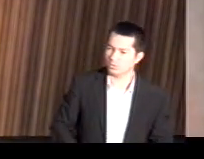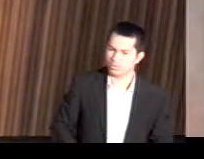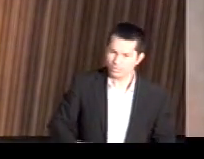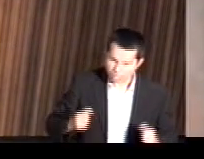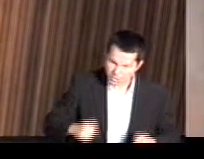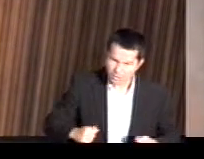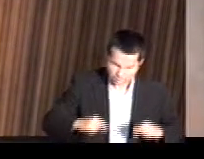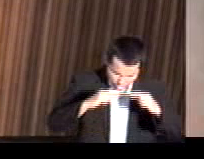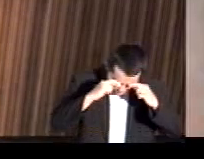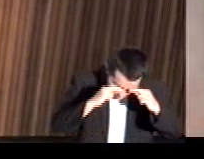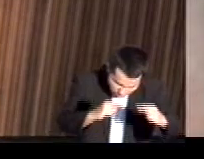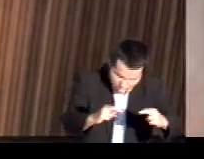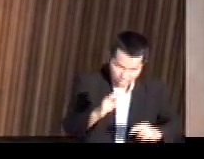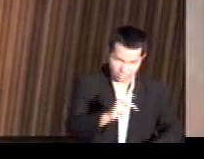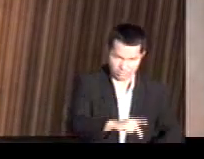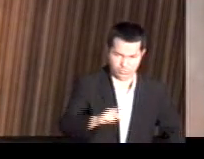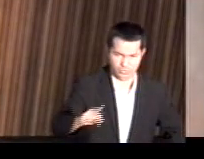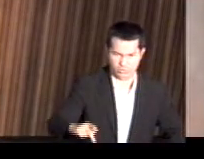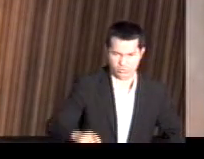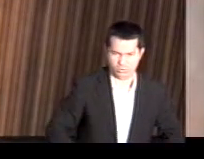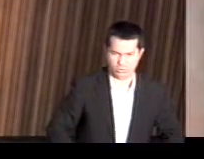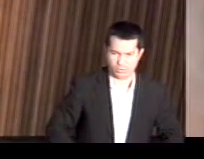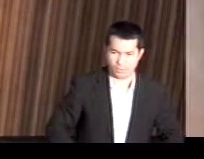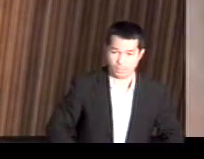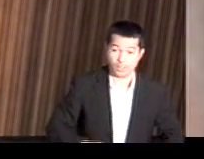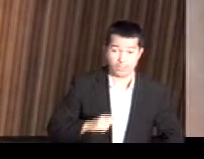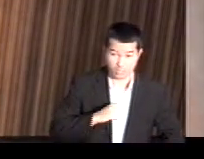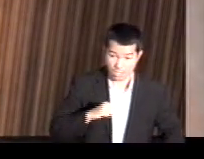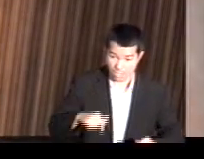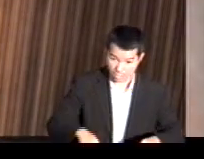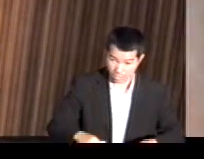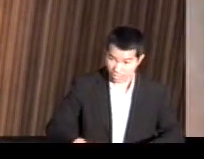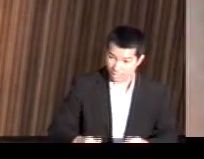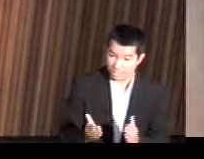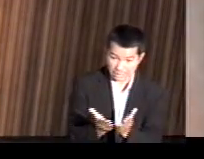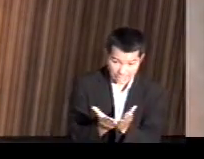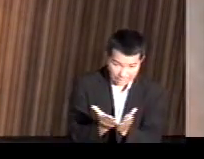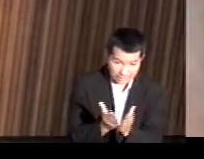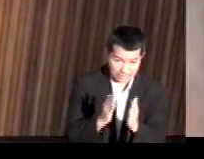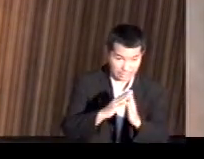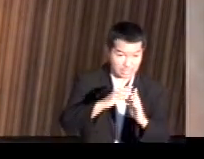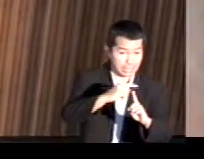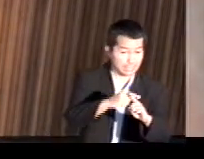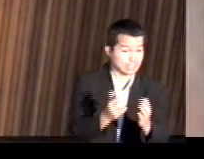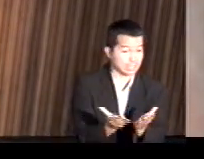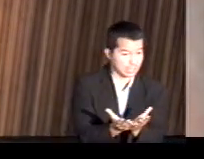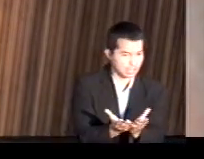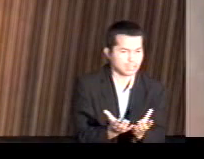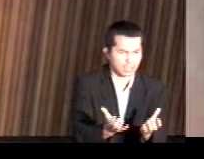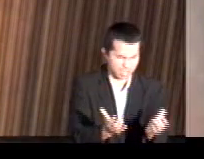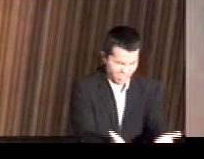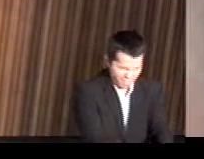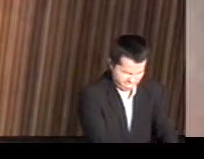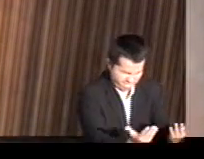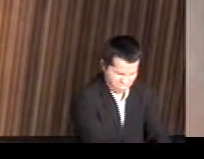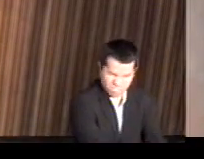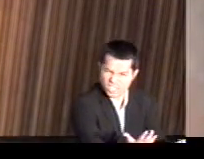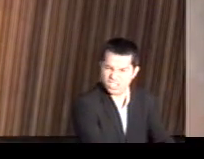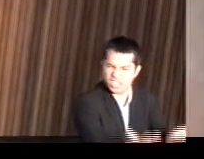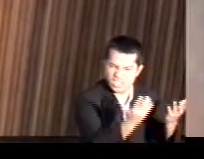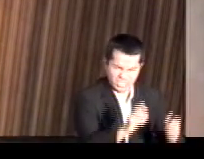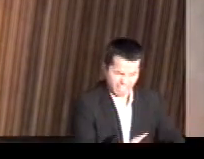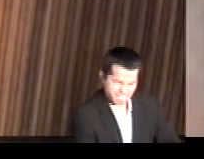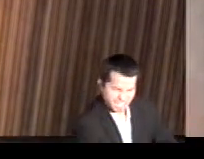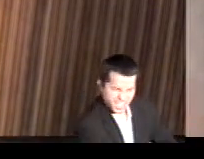professores. Esse movimento promovido por várias igrejas evangélicas, ela vai estar dizendo assim, nós precisamos valorizar os professores pagando bem o